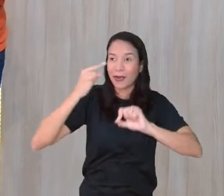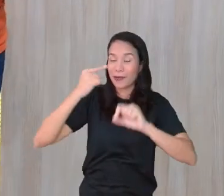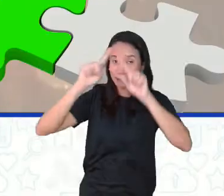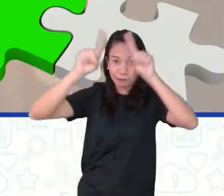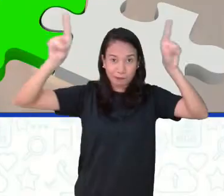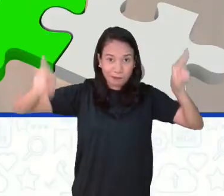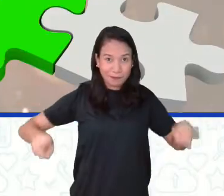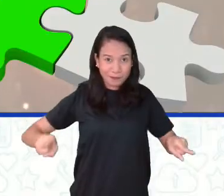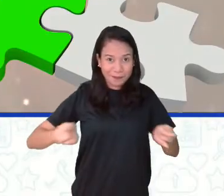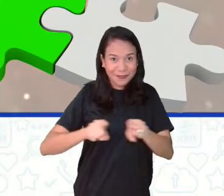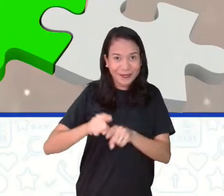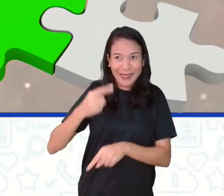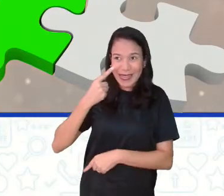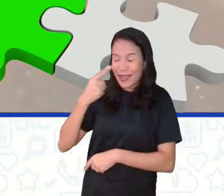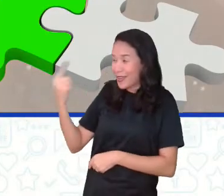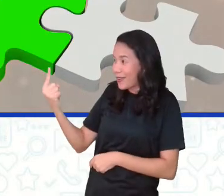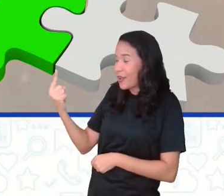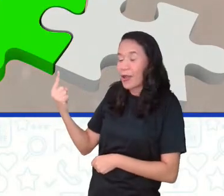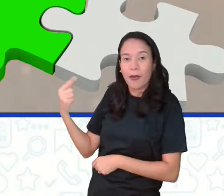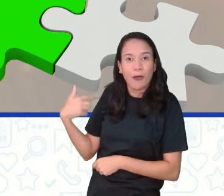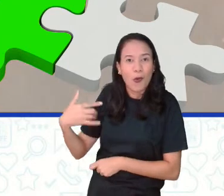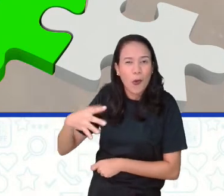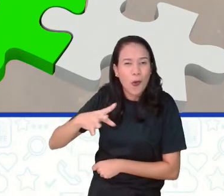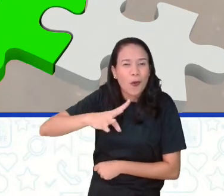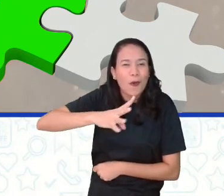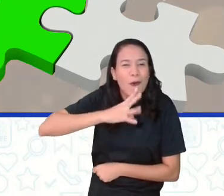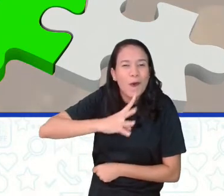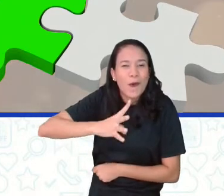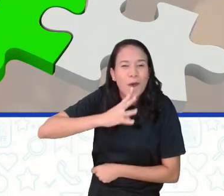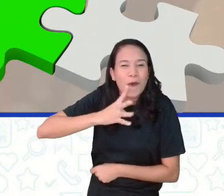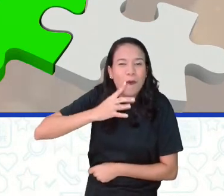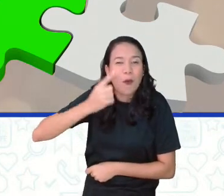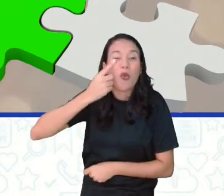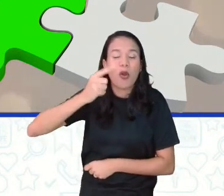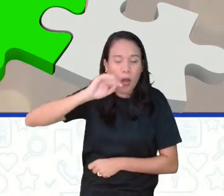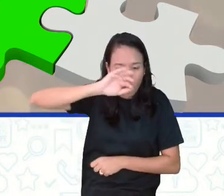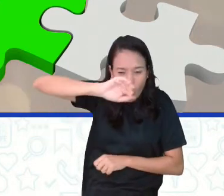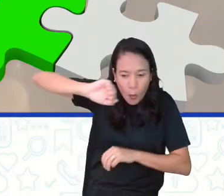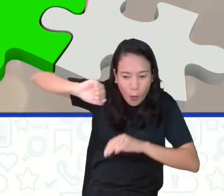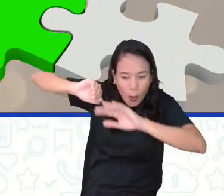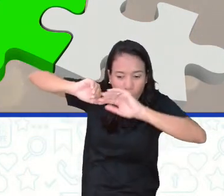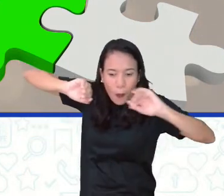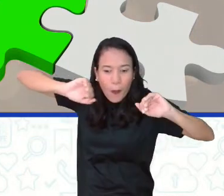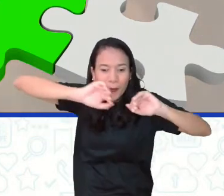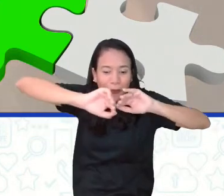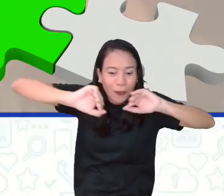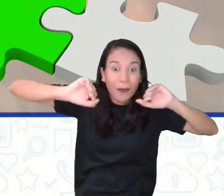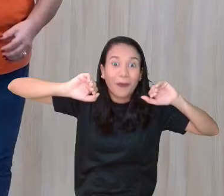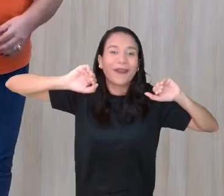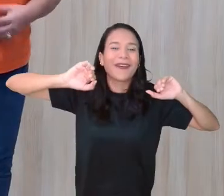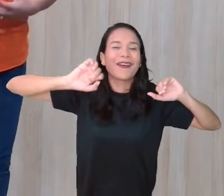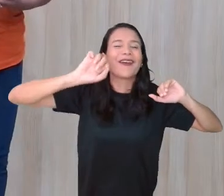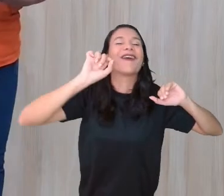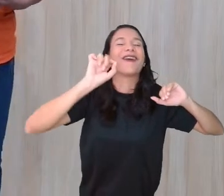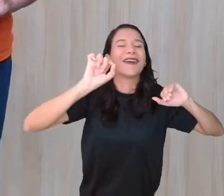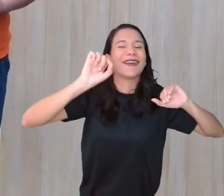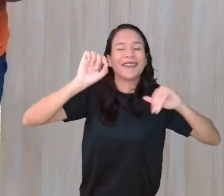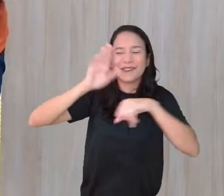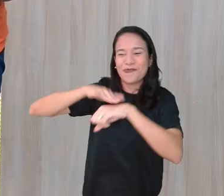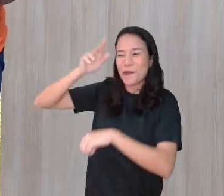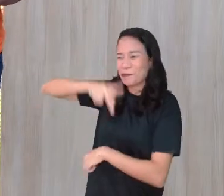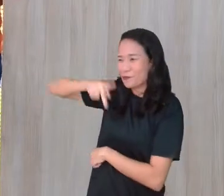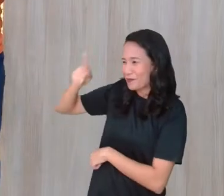tela, né? Vamos desvendar mistério, desvendando mistérios. E aí eu vou chamar a professora Cláudia. Ô, professora